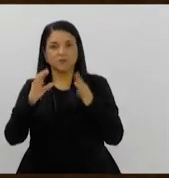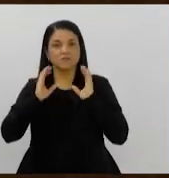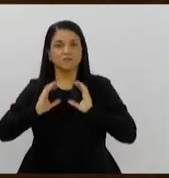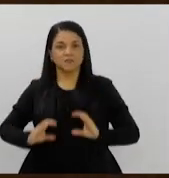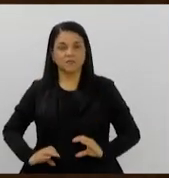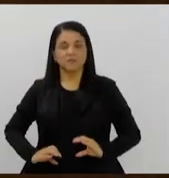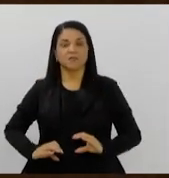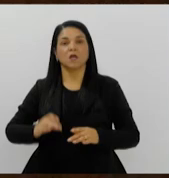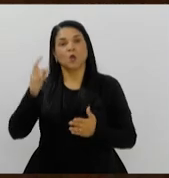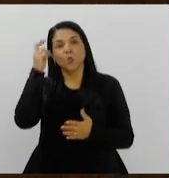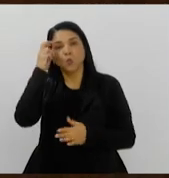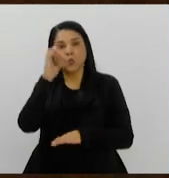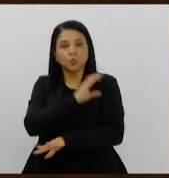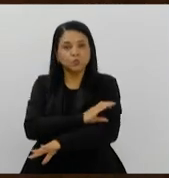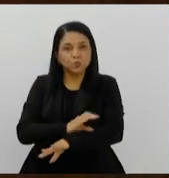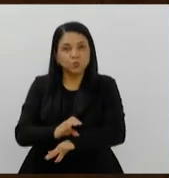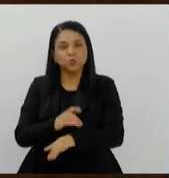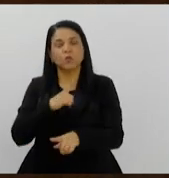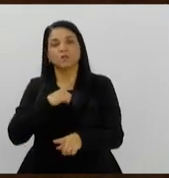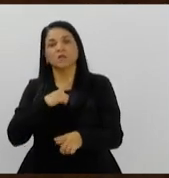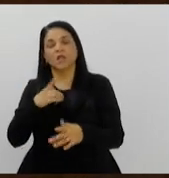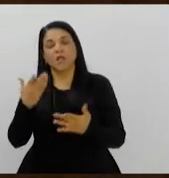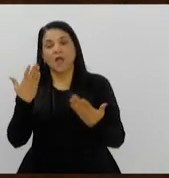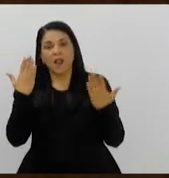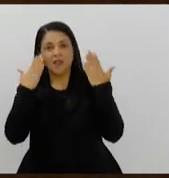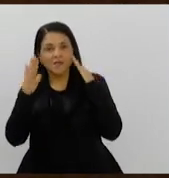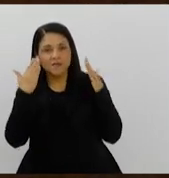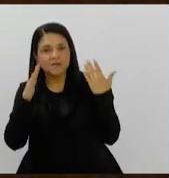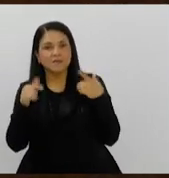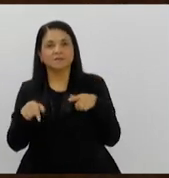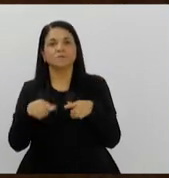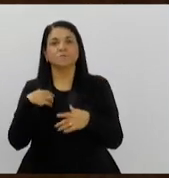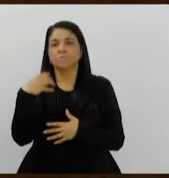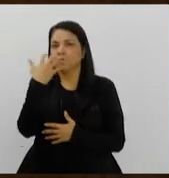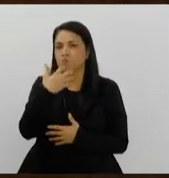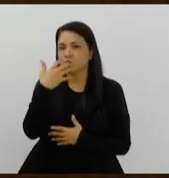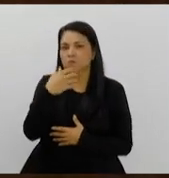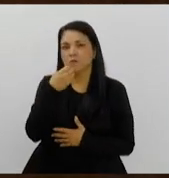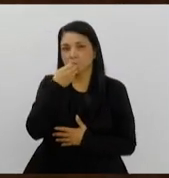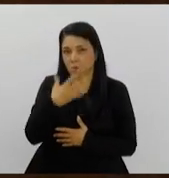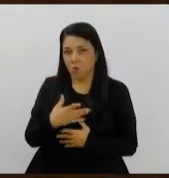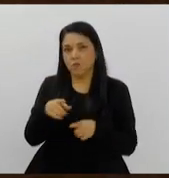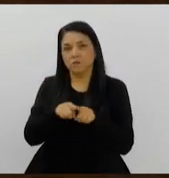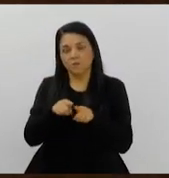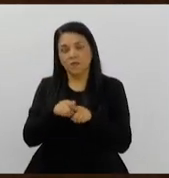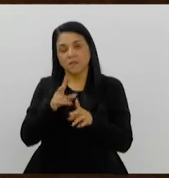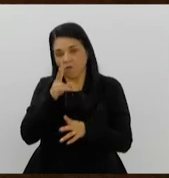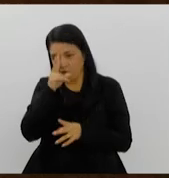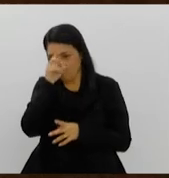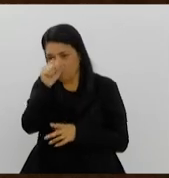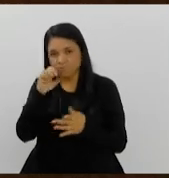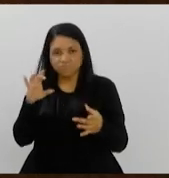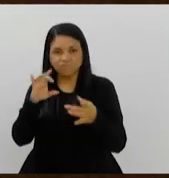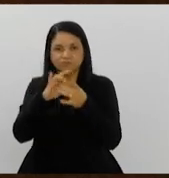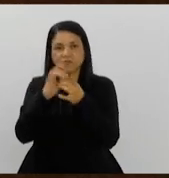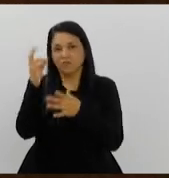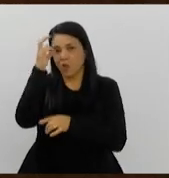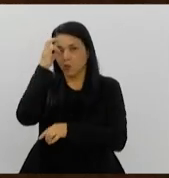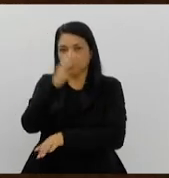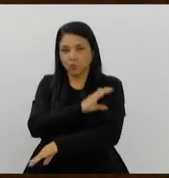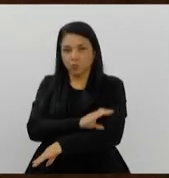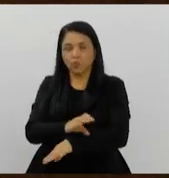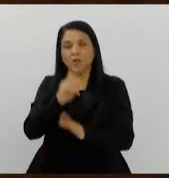Onde tem uma roda de samba, além da alegria, além da boa música, a gente tem também o fortalecimento da cultura